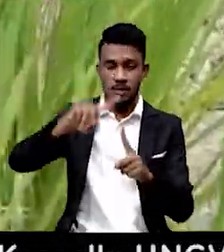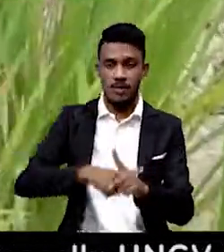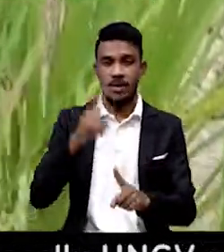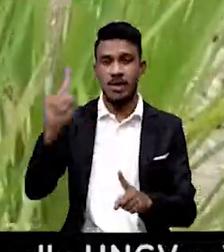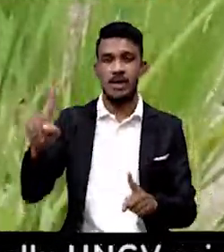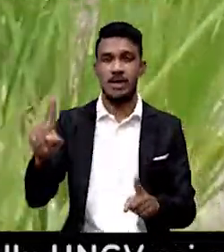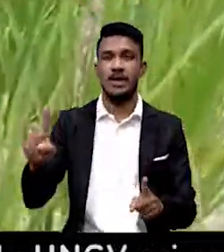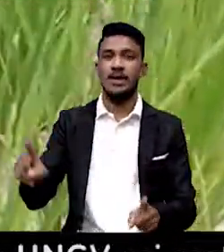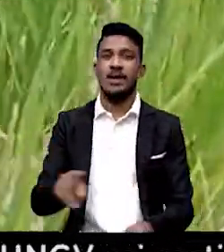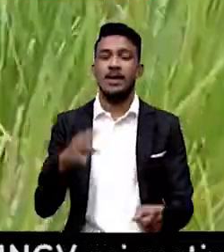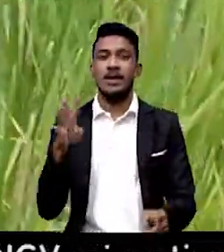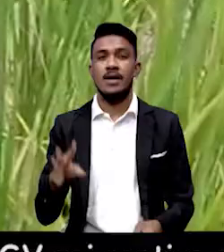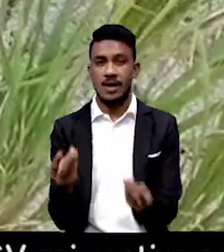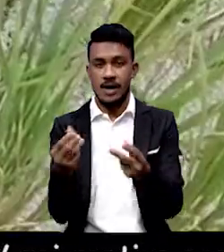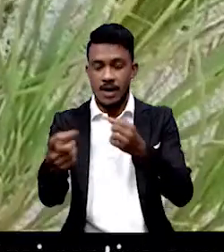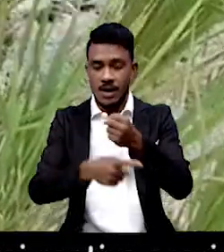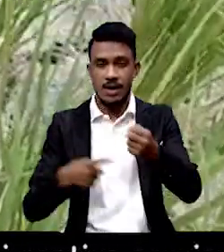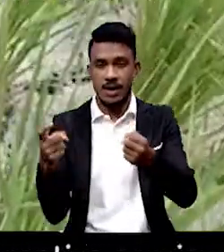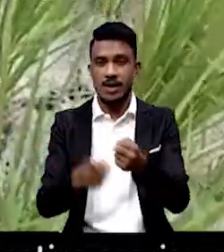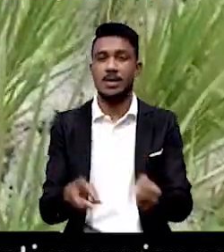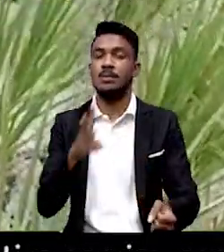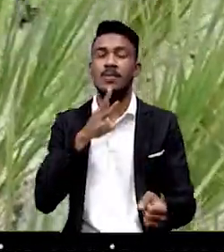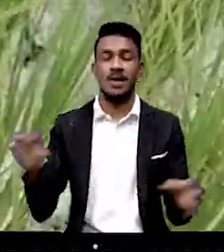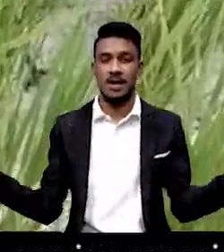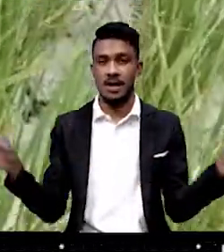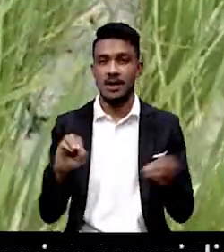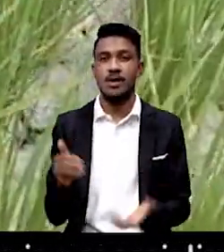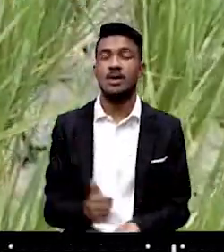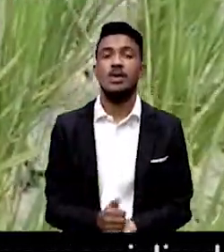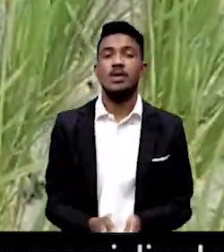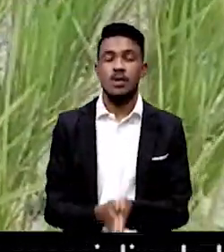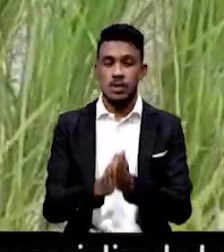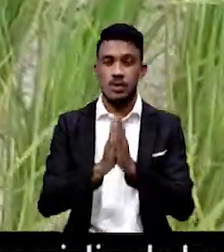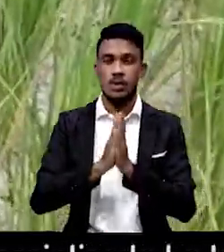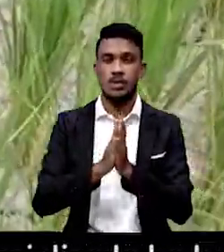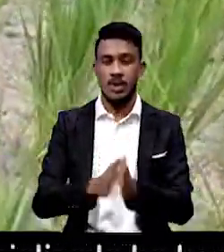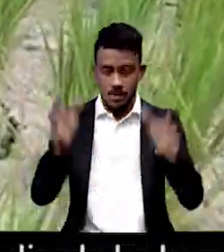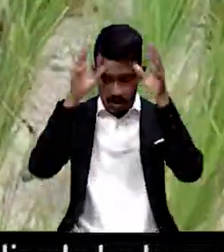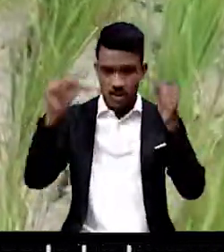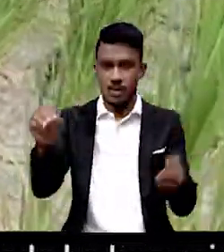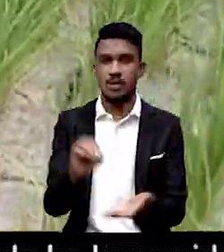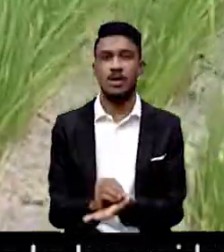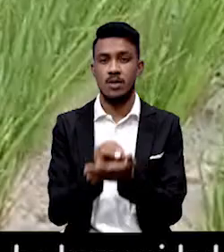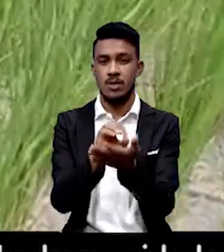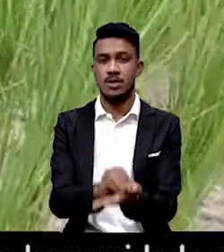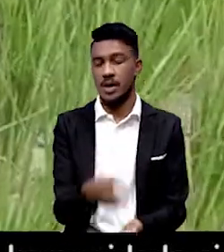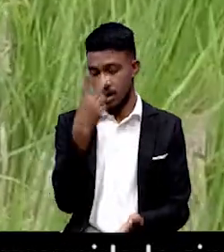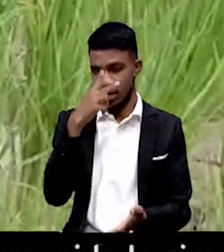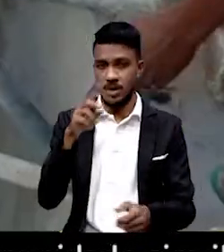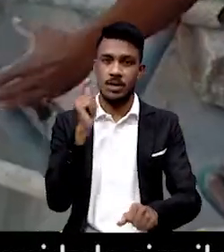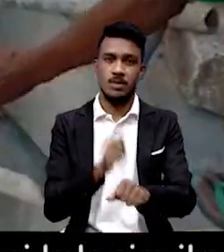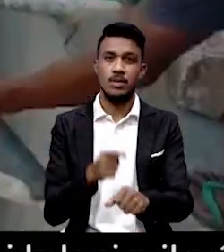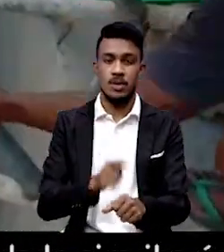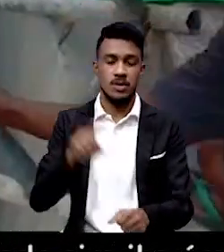be maske komunidade sira hato ona ba parte autoridade rewa mai bela iha resposta. Hareba sito saungne kairala